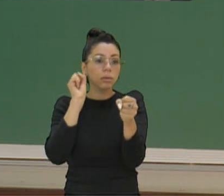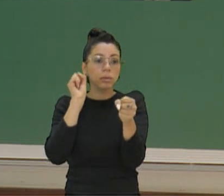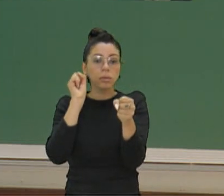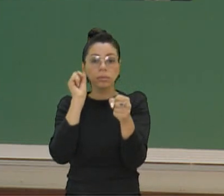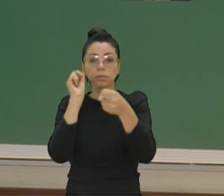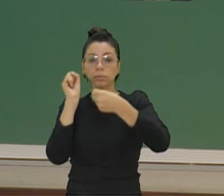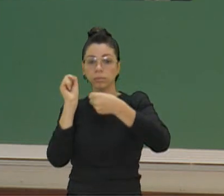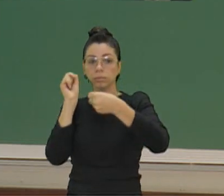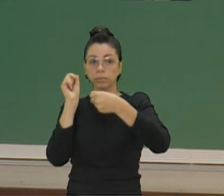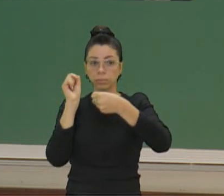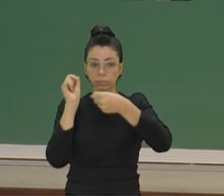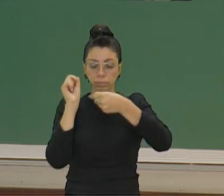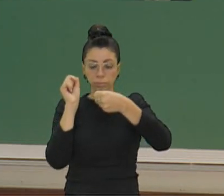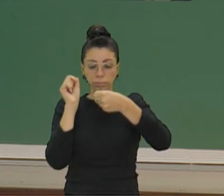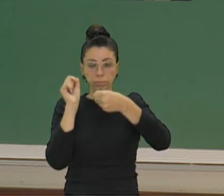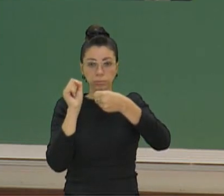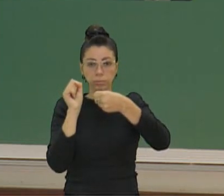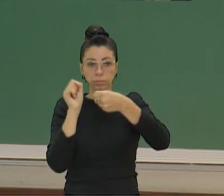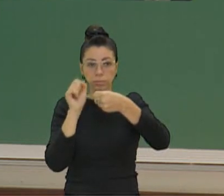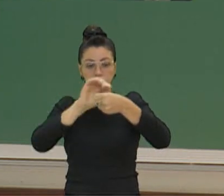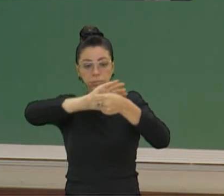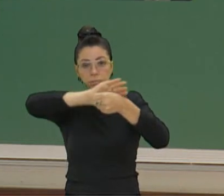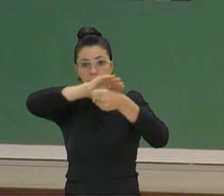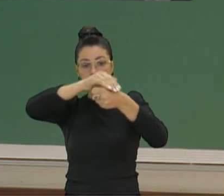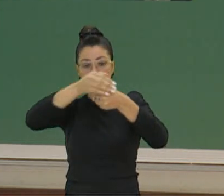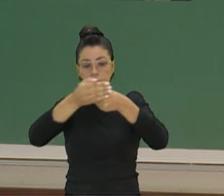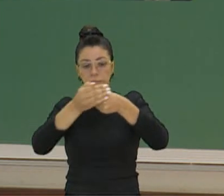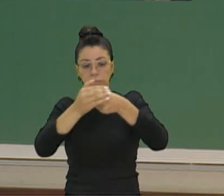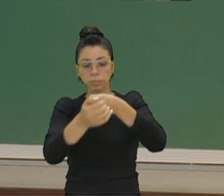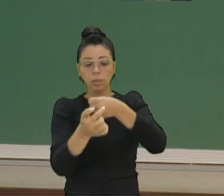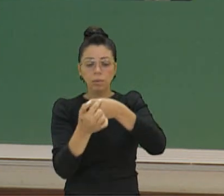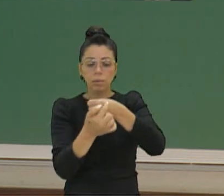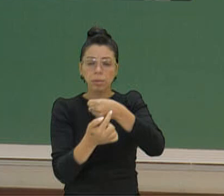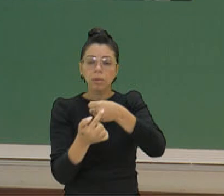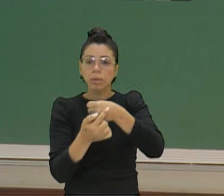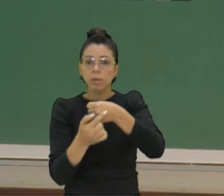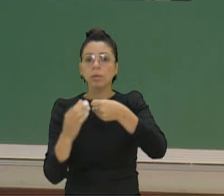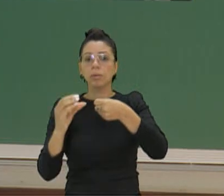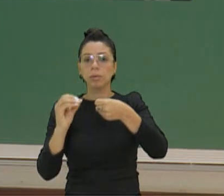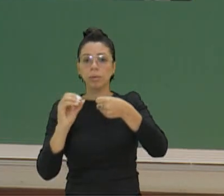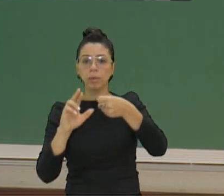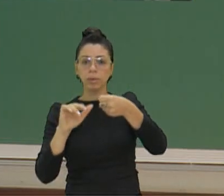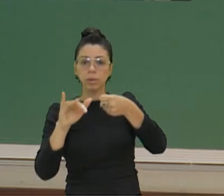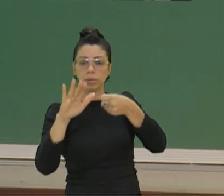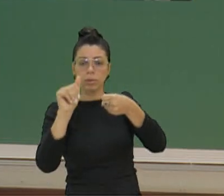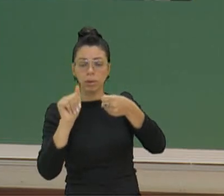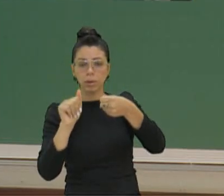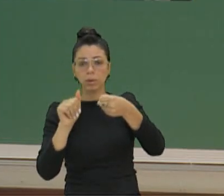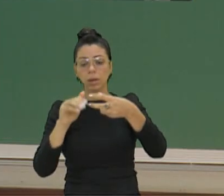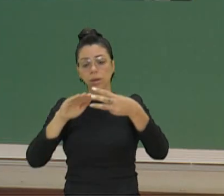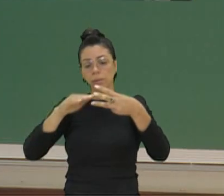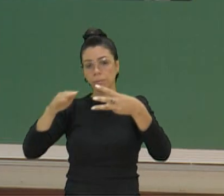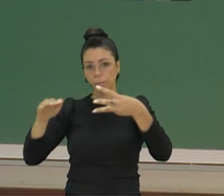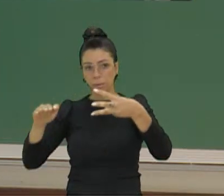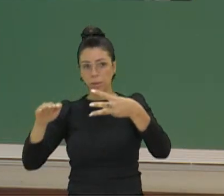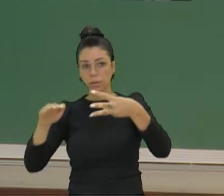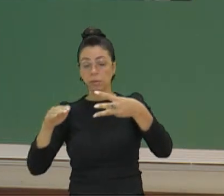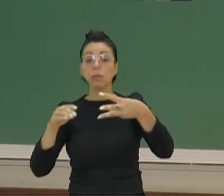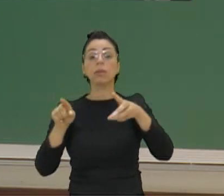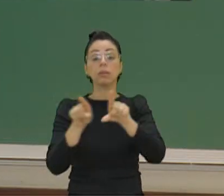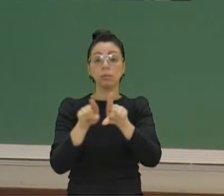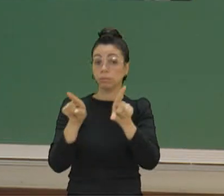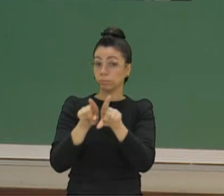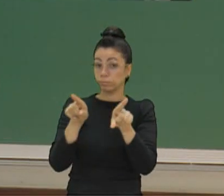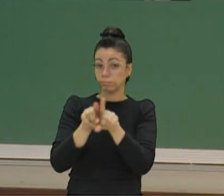né, abaixo dela, a corióide, que é uma camada intermediária, pigmentada, que na sua